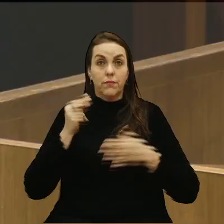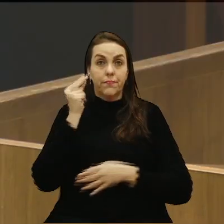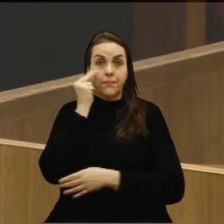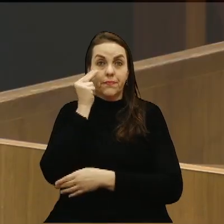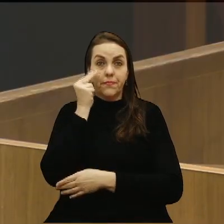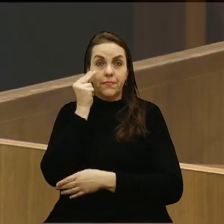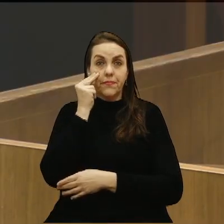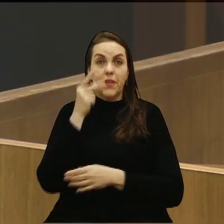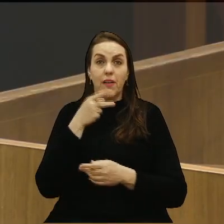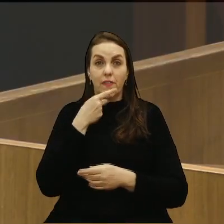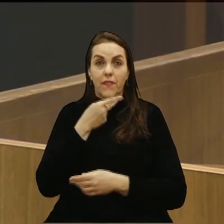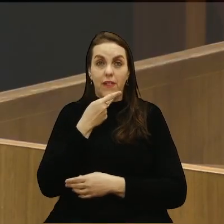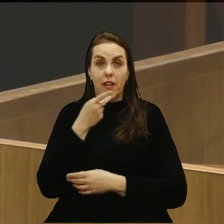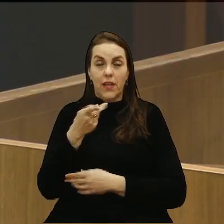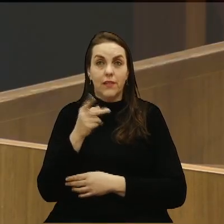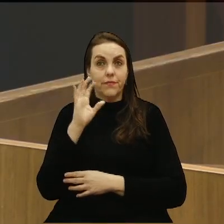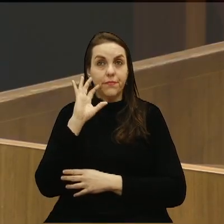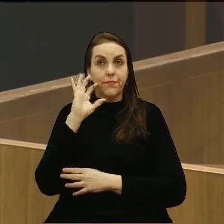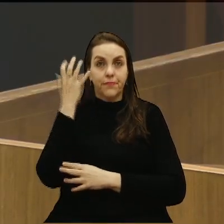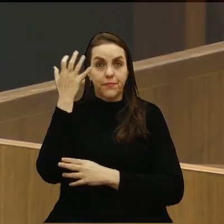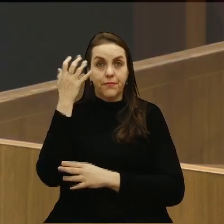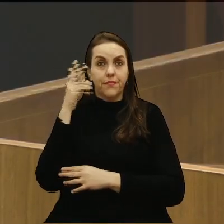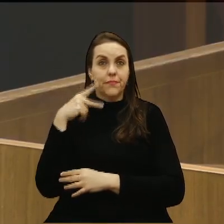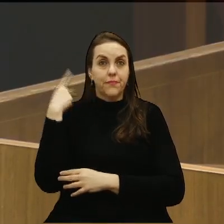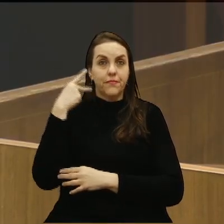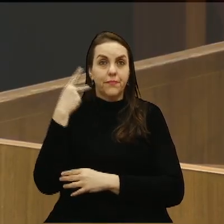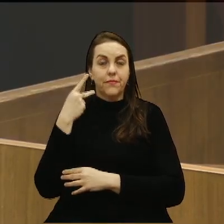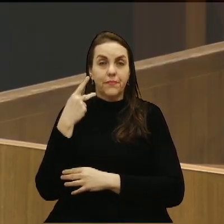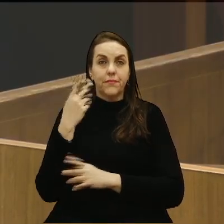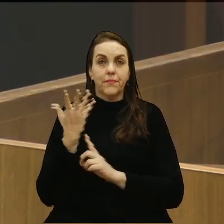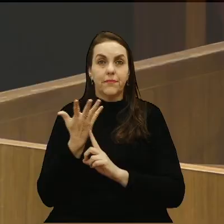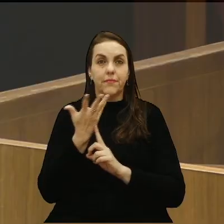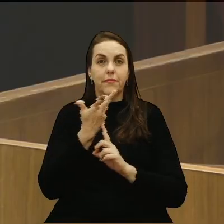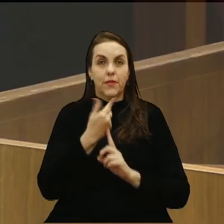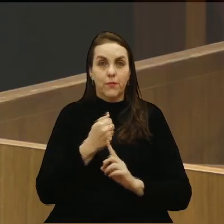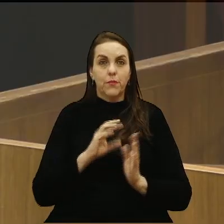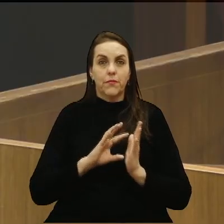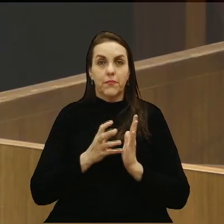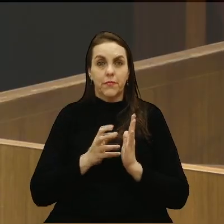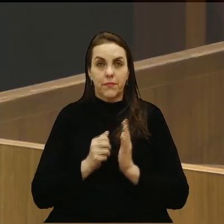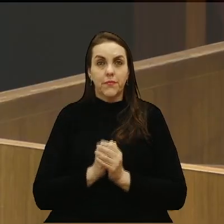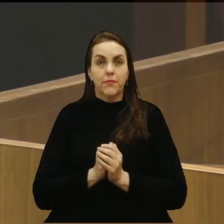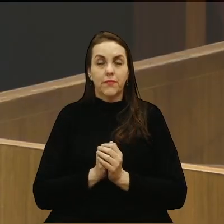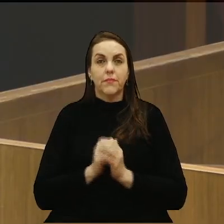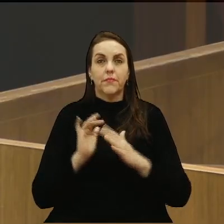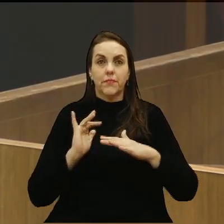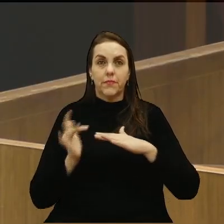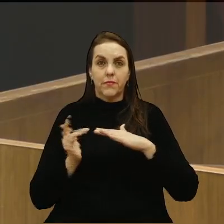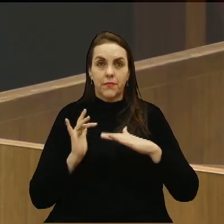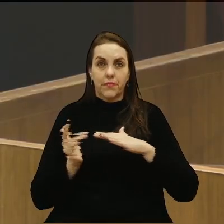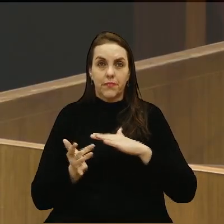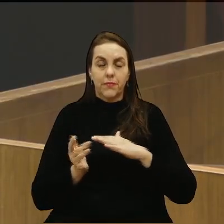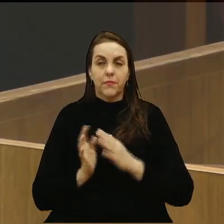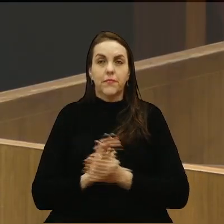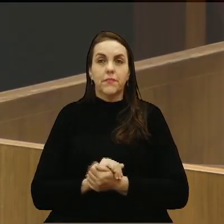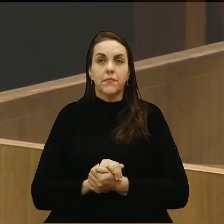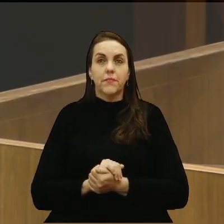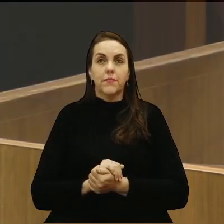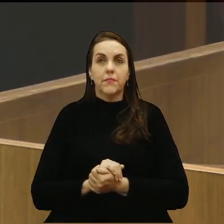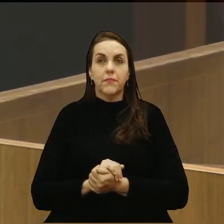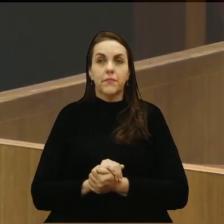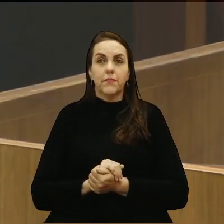da situação de um vereador do nosso Partido dos Republicanos nas redes sociais,